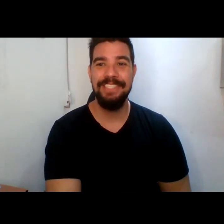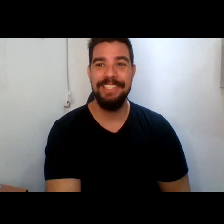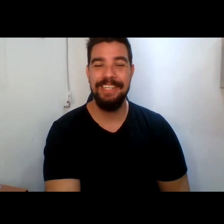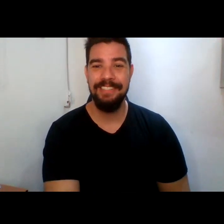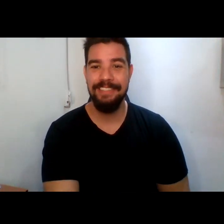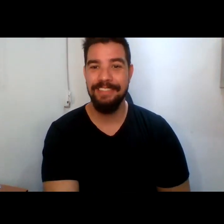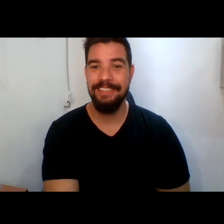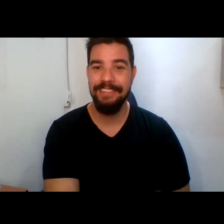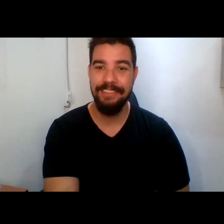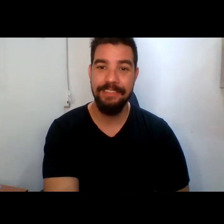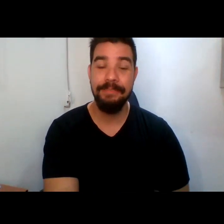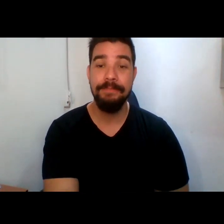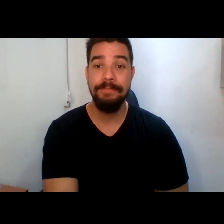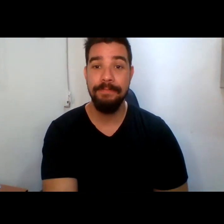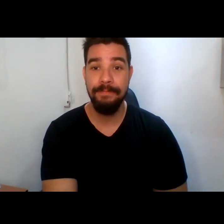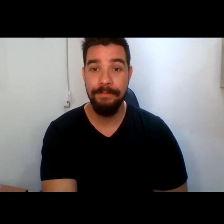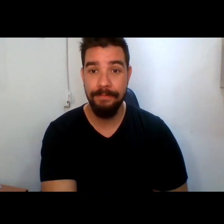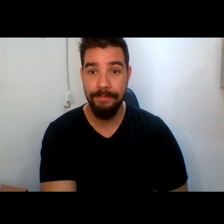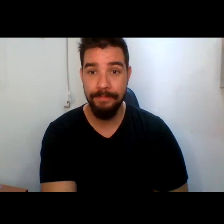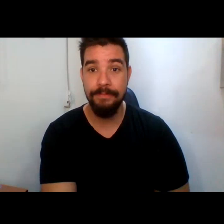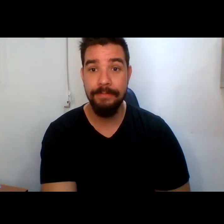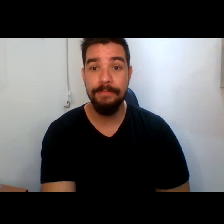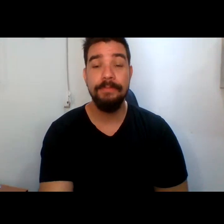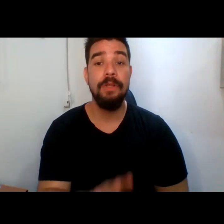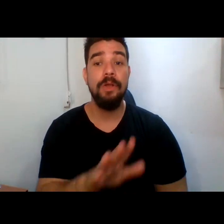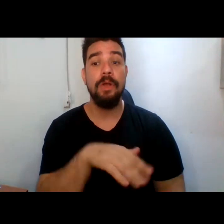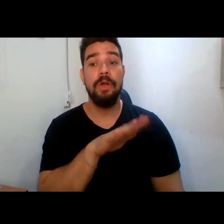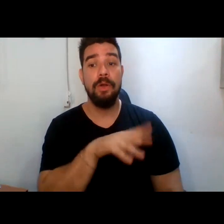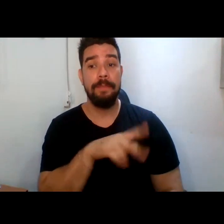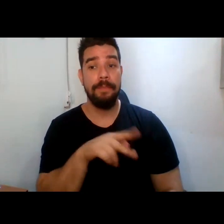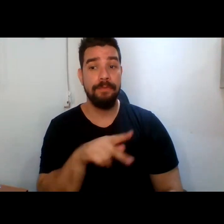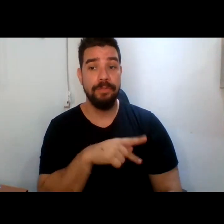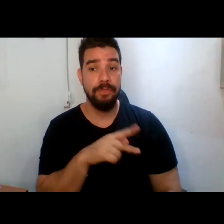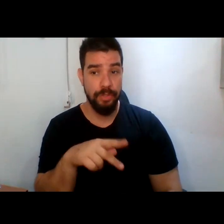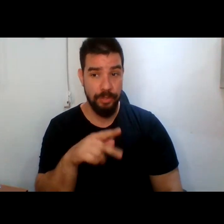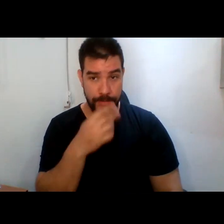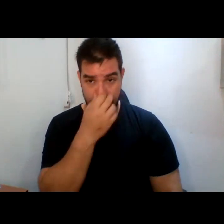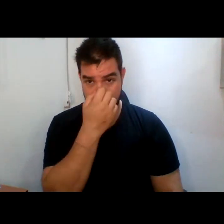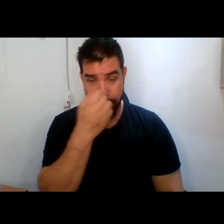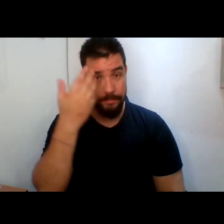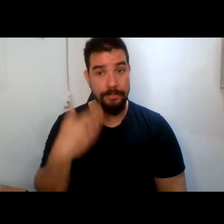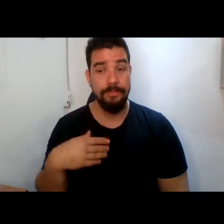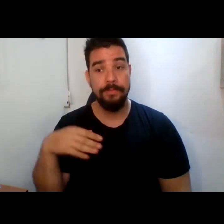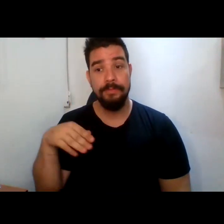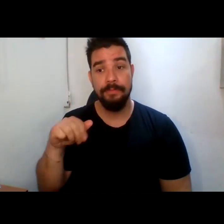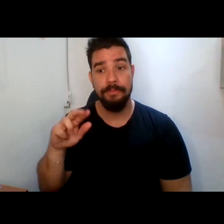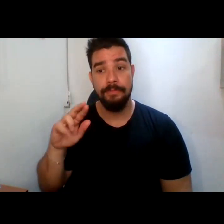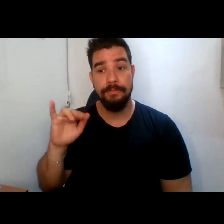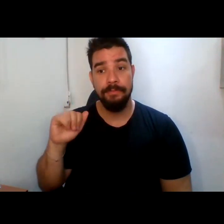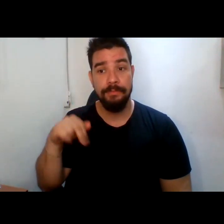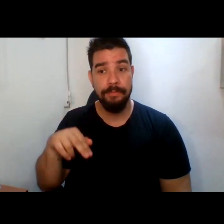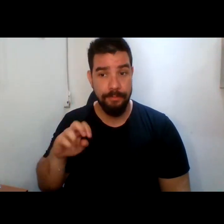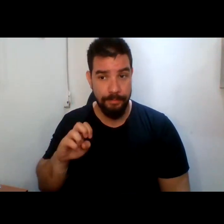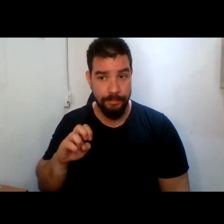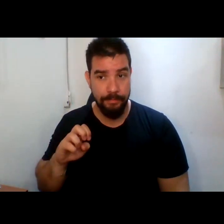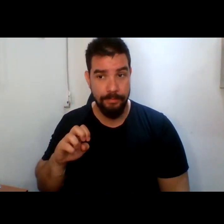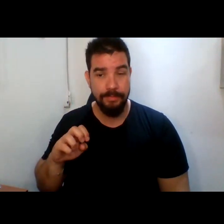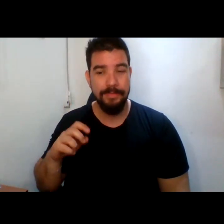Pode Professora deixar. Cristina, Diga. é Mariane de Poços de Caldas, tudo bem? Tudo